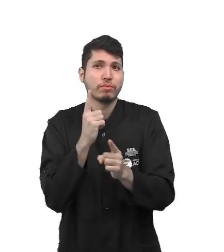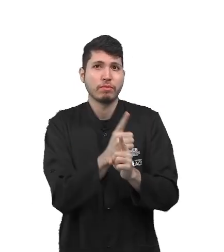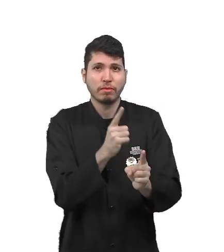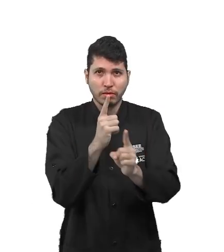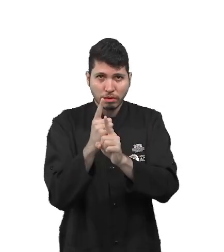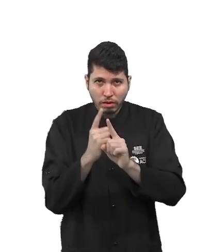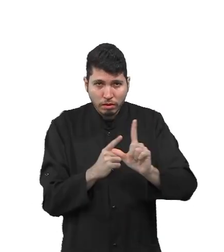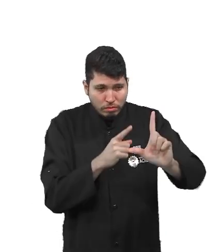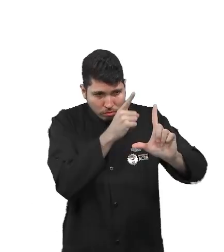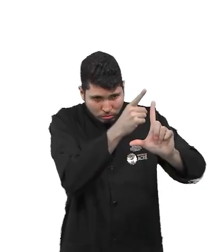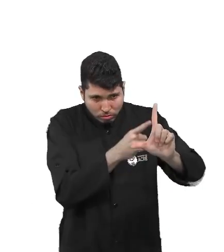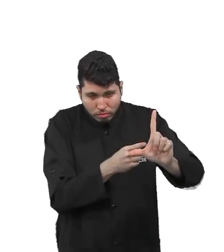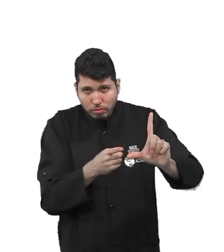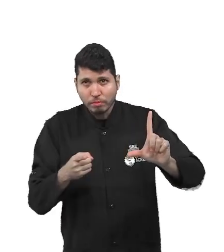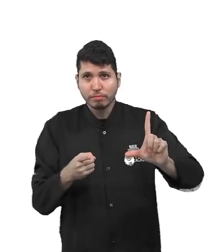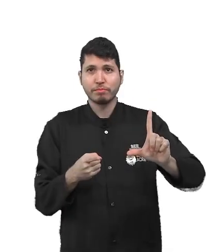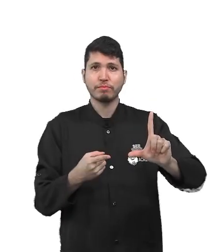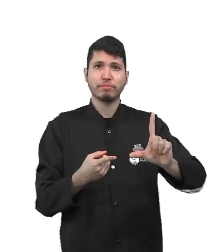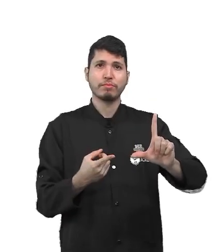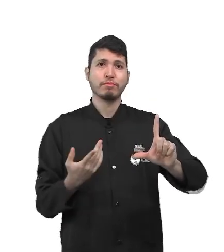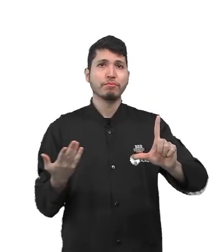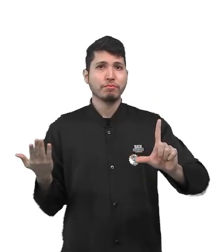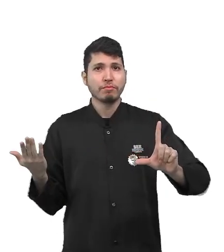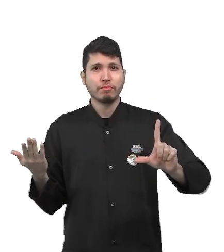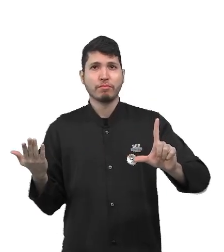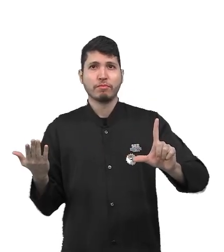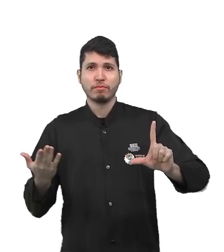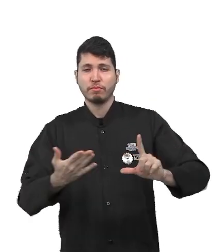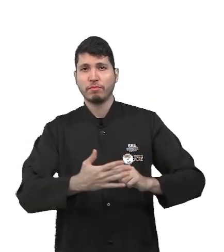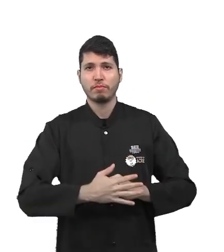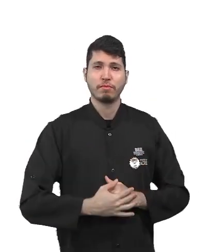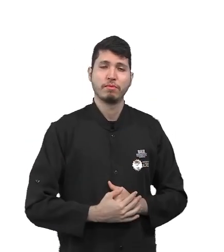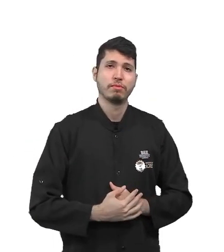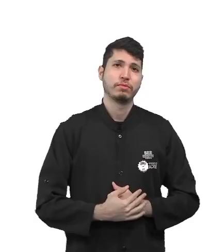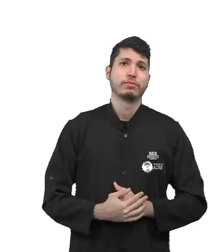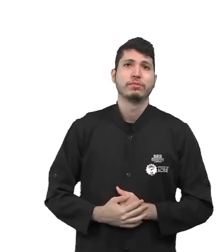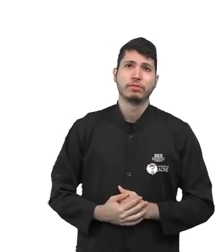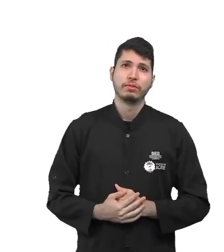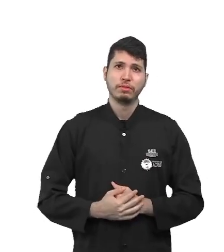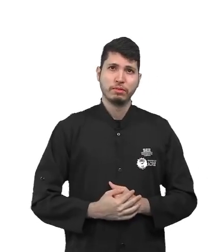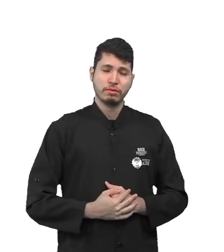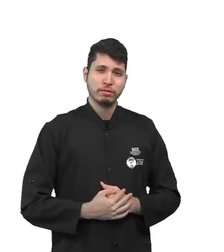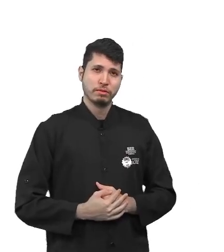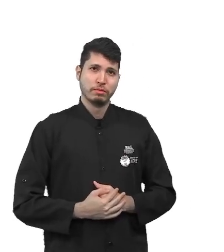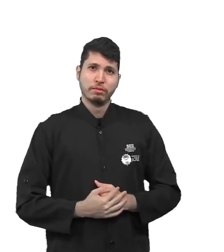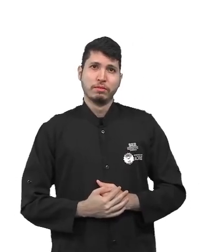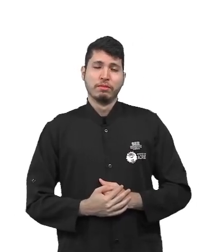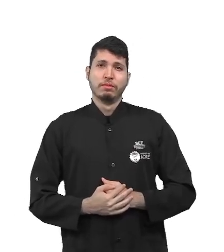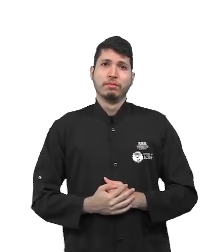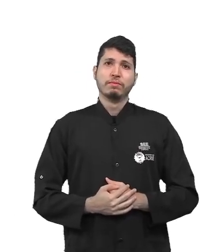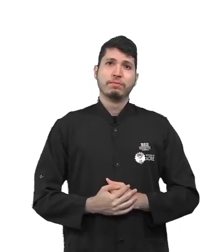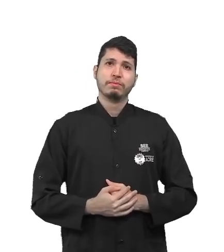gente. Aqui é y. Então, deixa eu apagar para ficar bonitinho aqui no vídeo, né, para vocês. Olha aí.